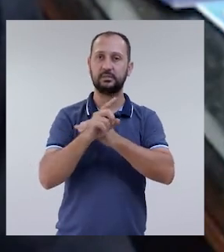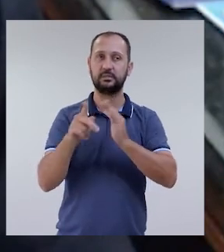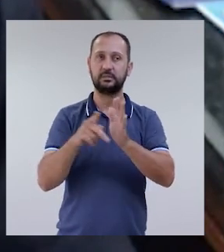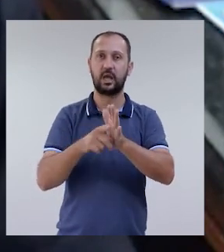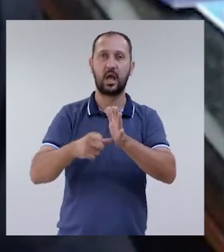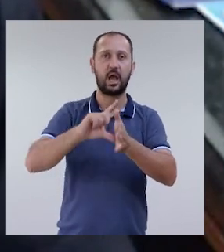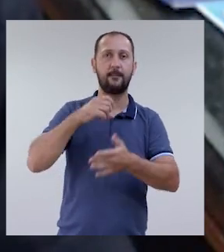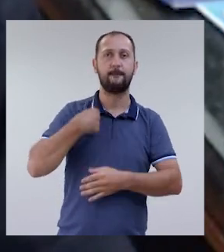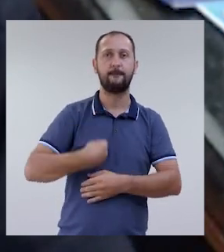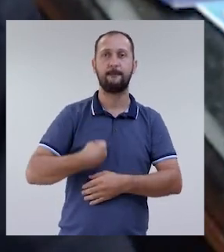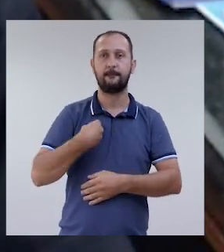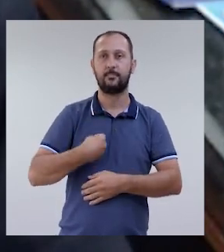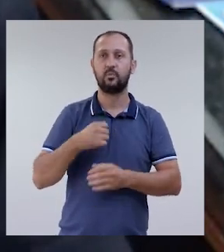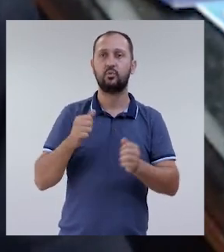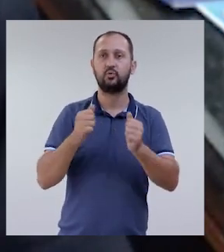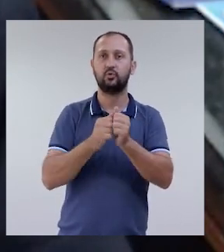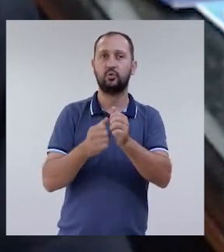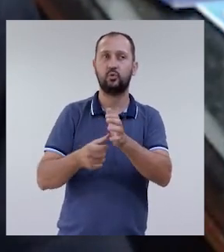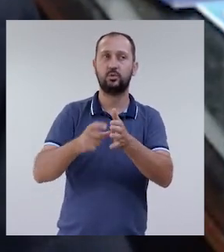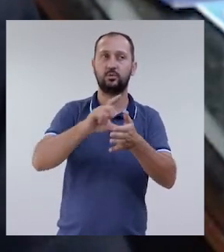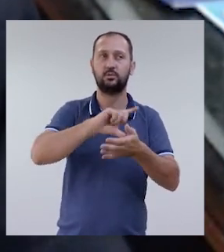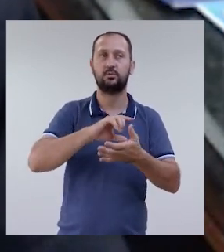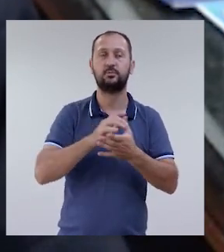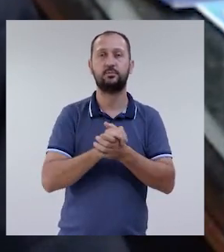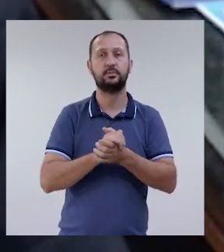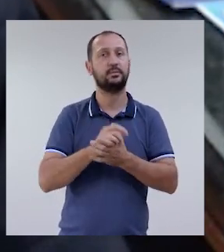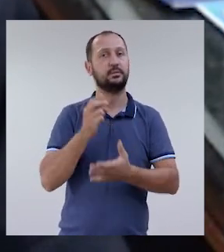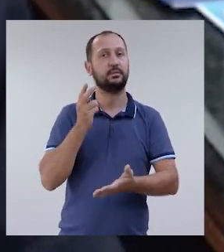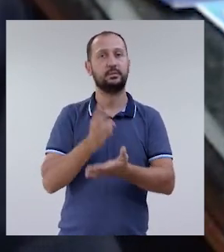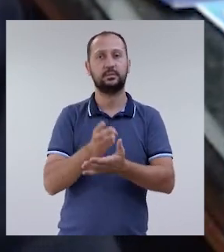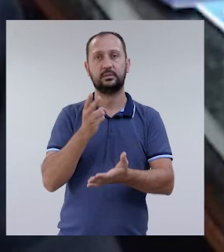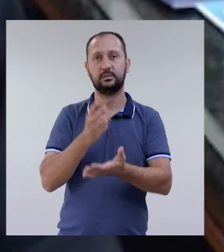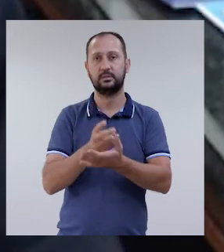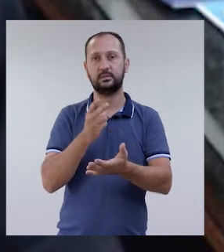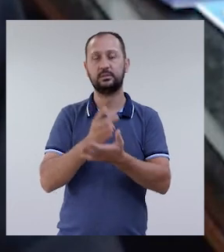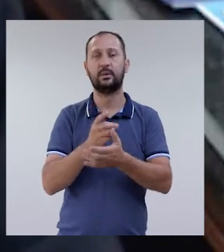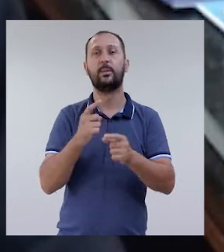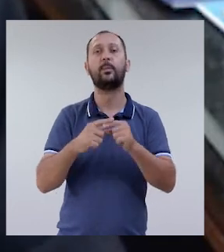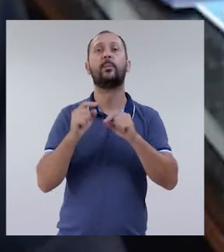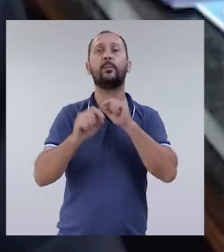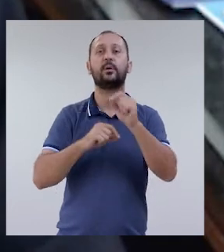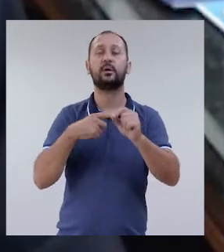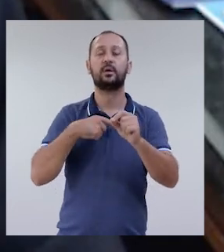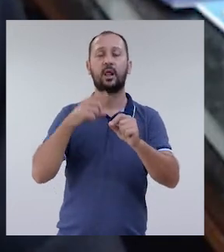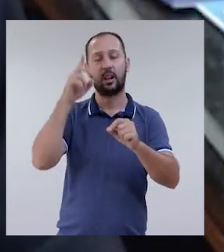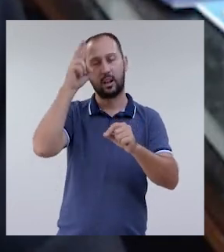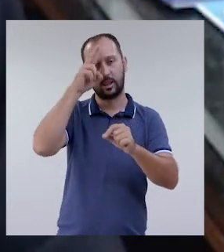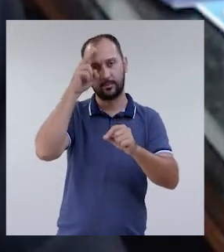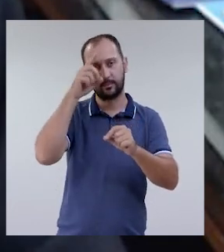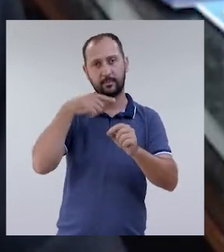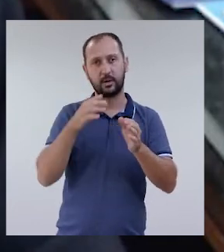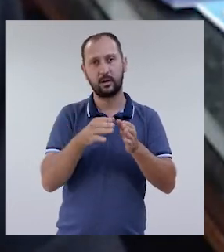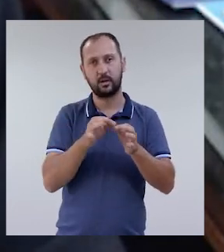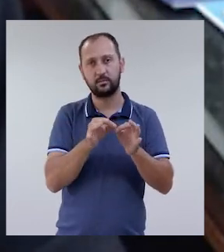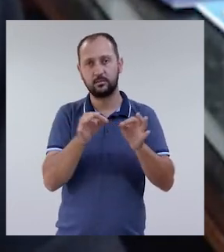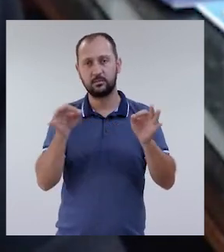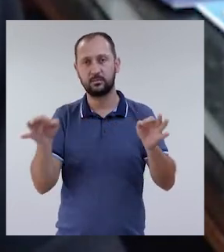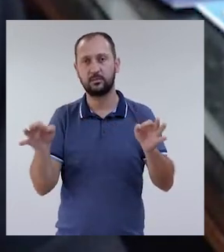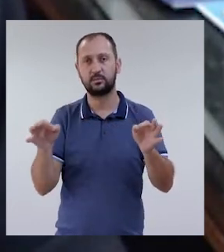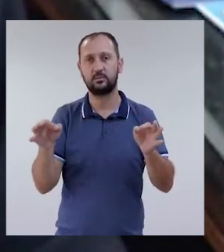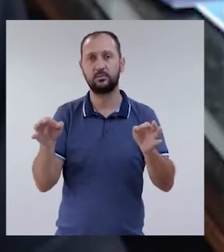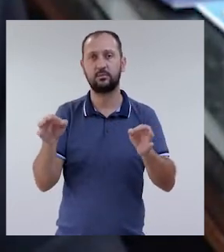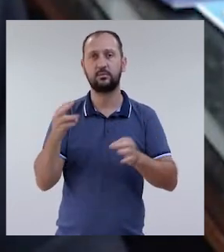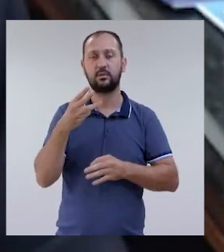esse atendimento presencial com antecedência, sempre considerando a limitação de